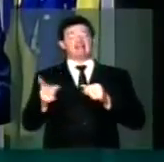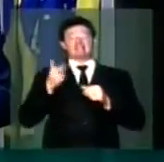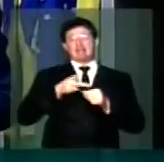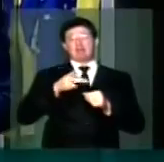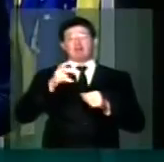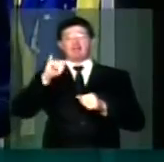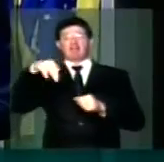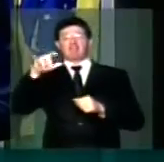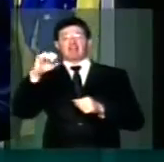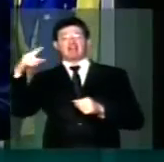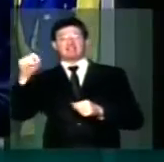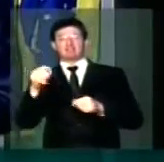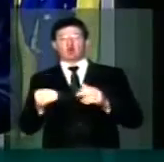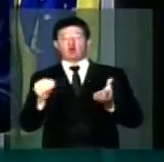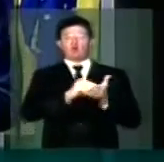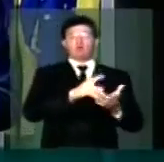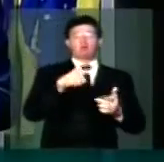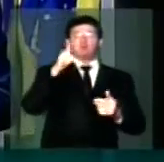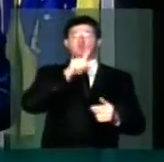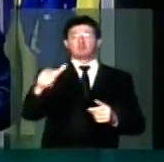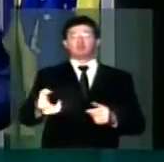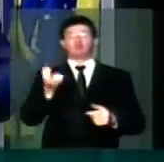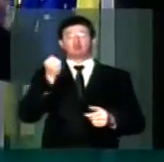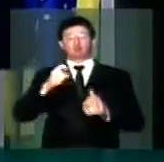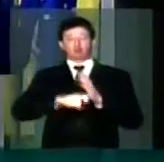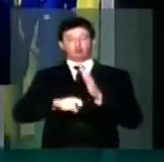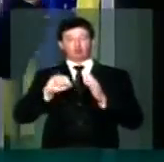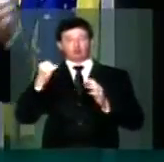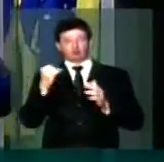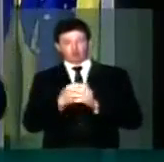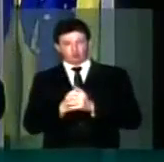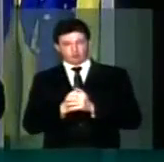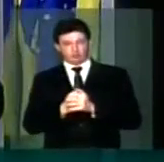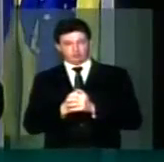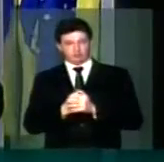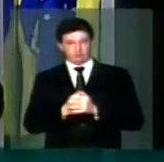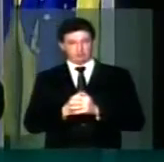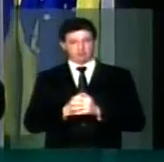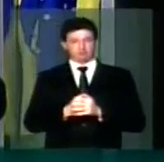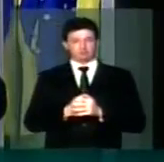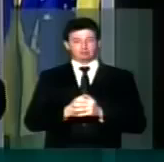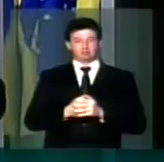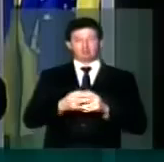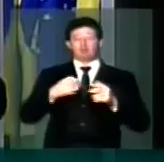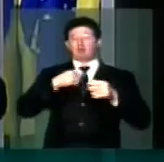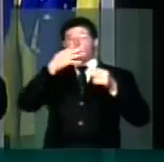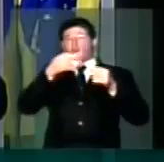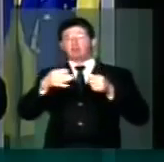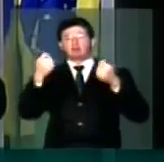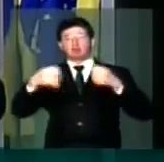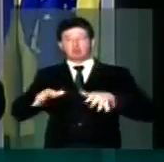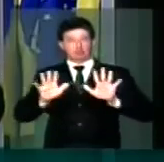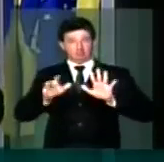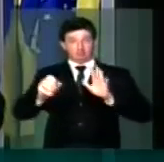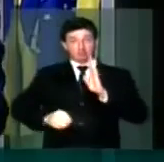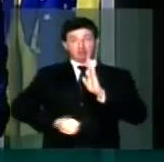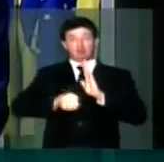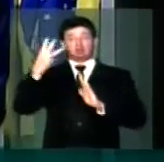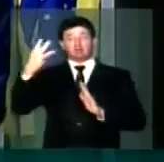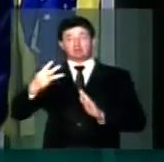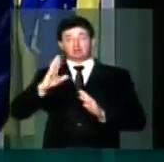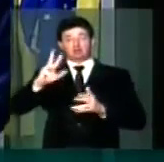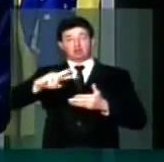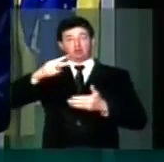inflação para colher juros. Dispensa o comentário, com o 3º aumento consecutivo, taxas em